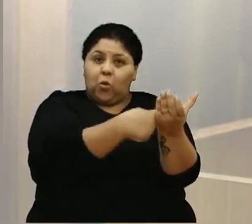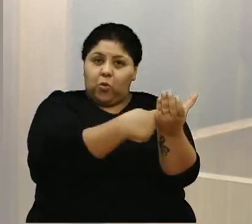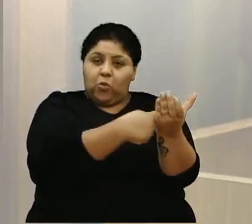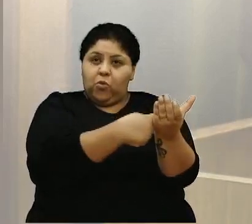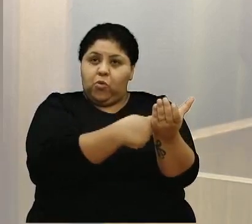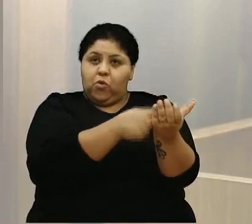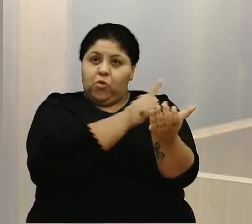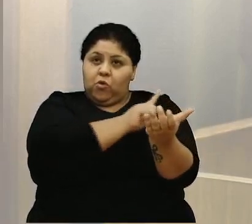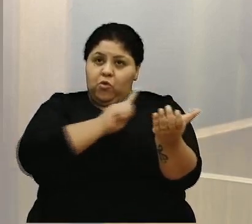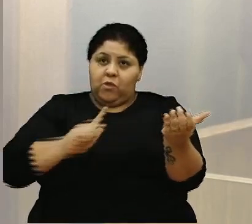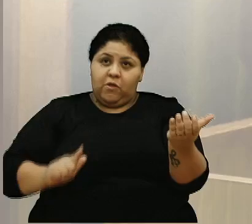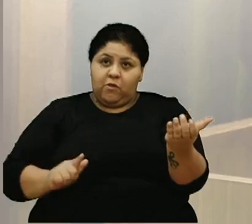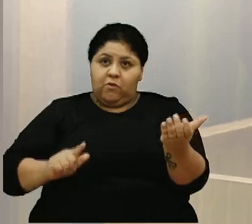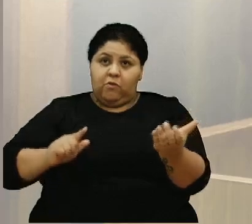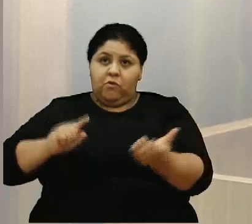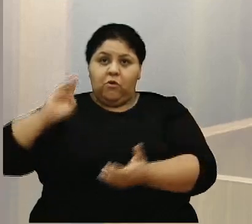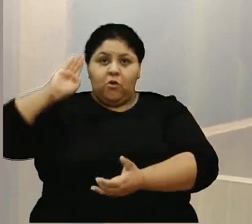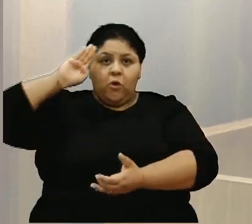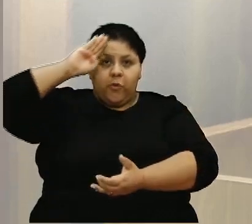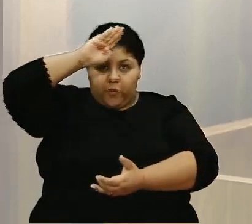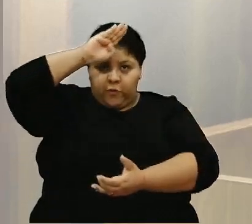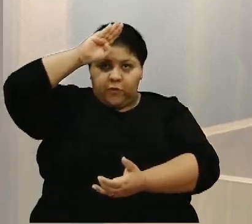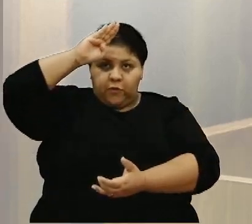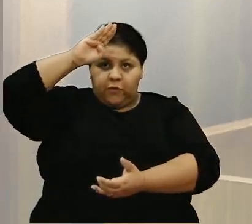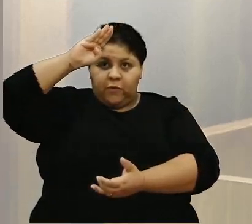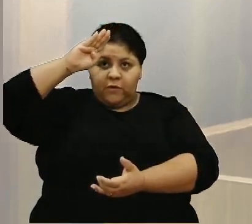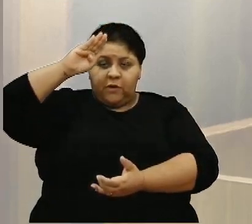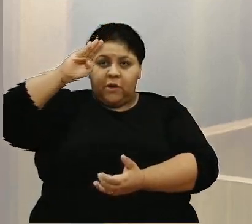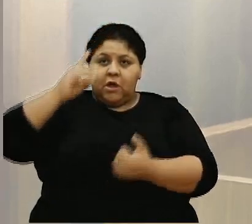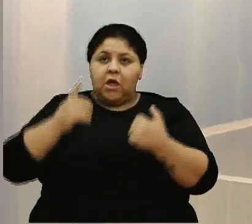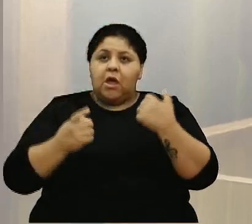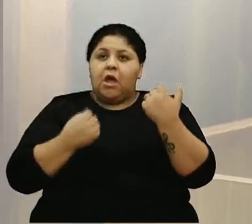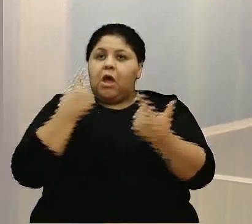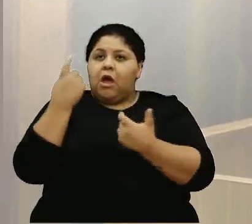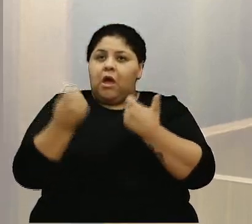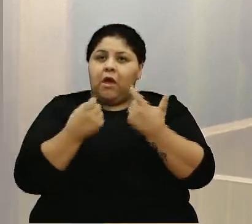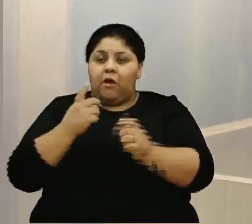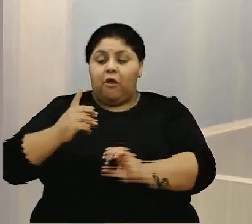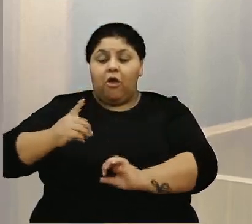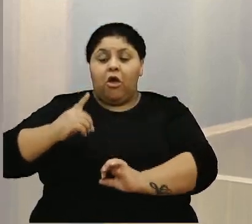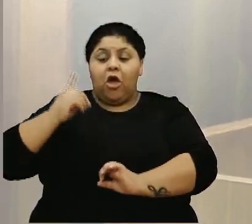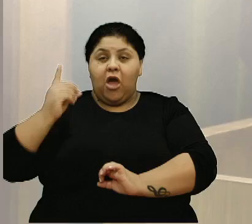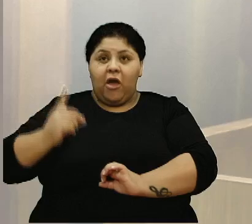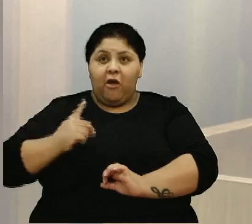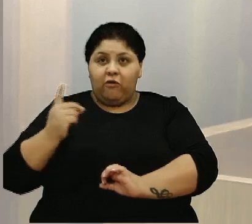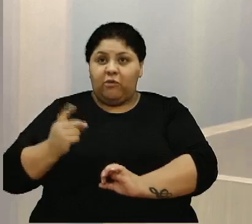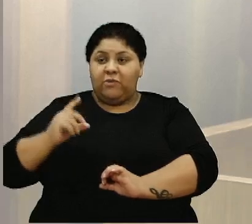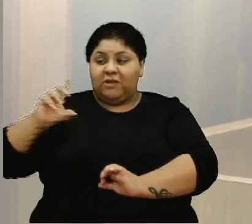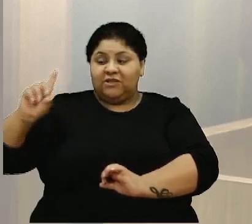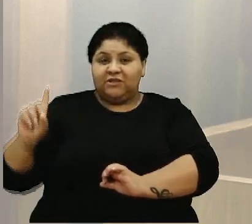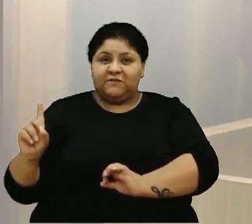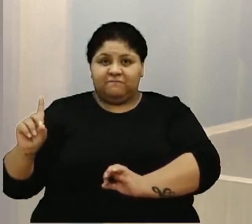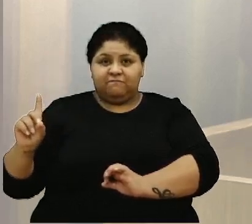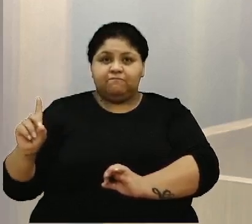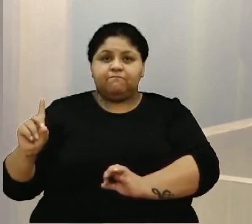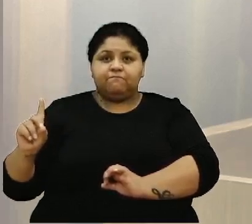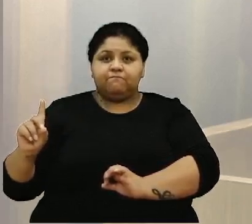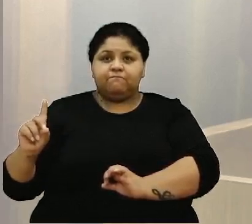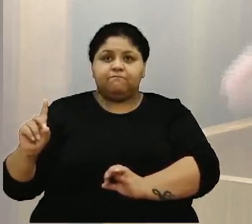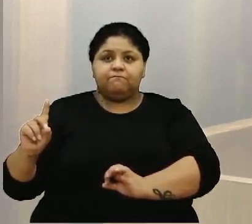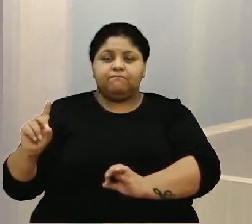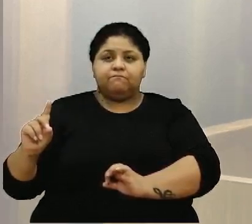o governo Bolsonaro, onde boa parte dos deputados de direita que